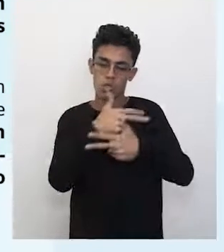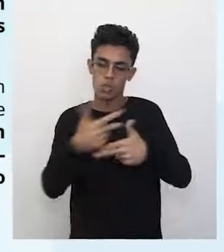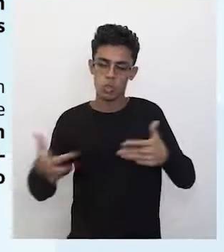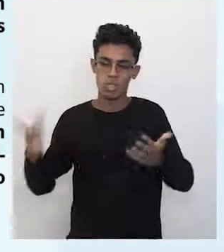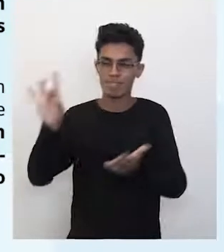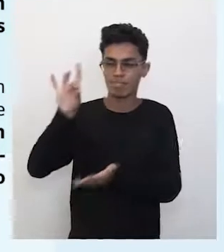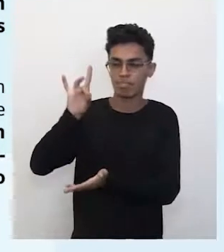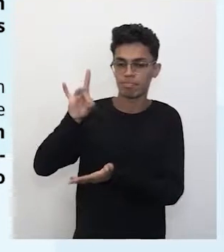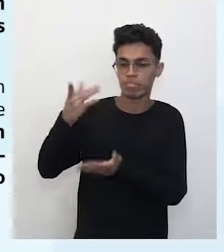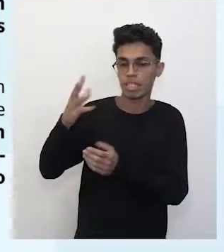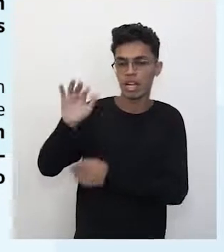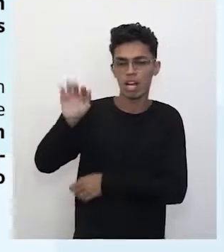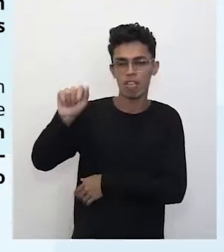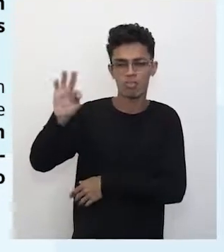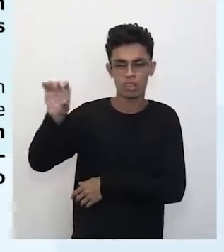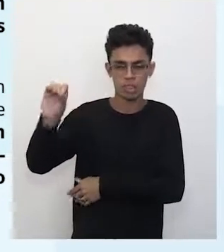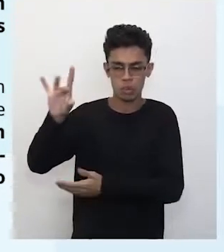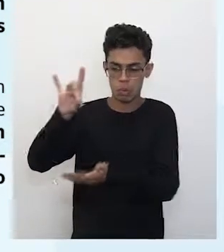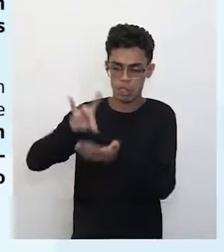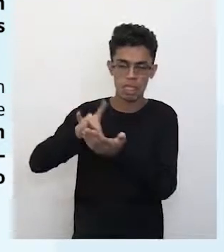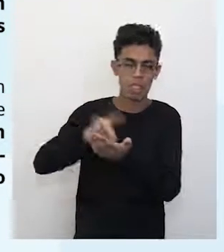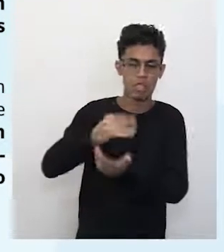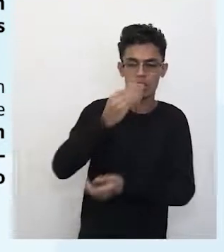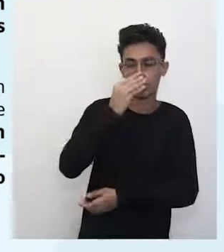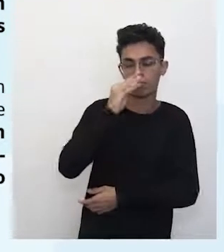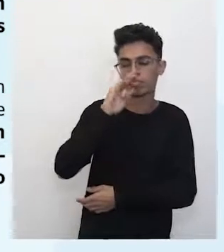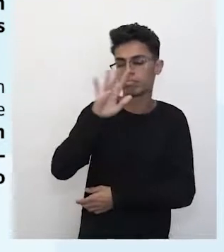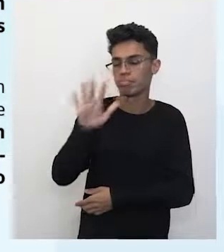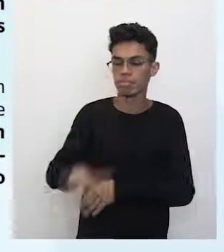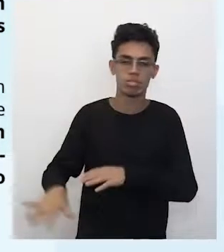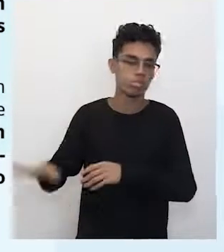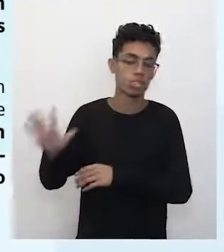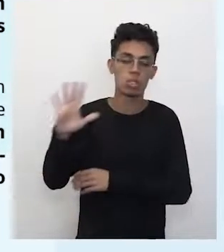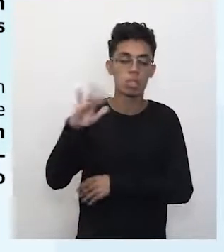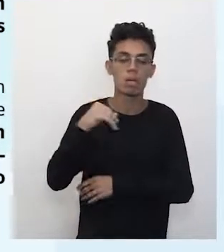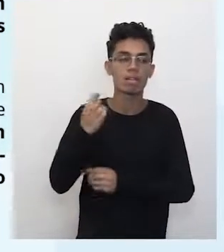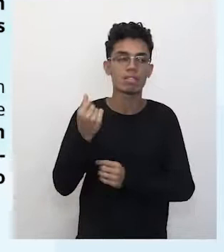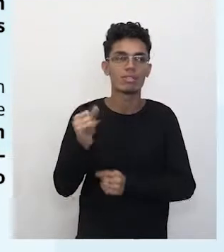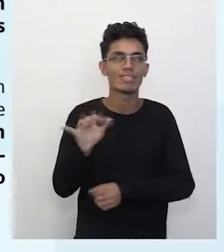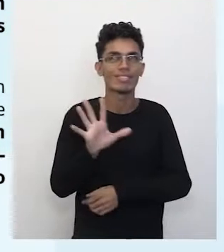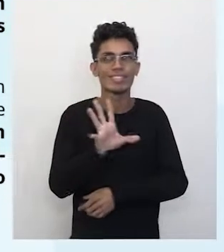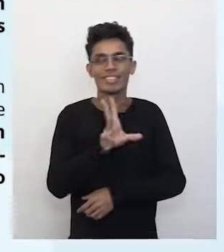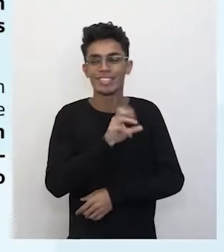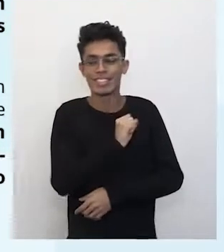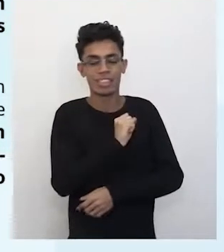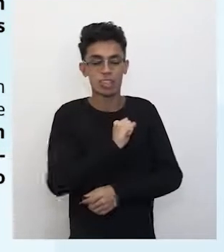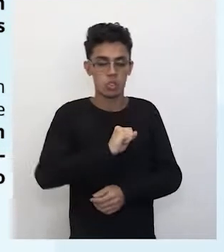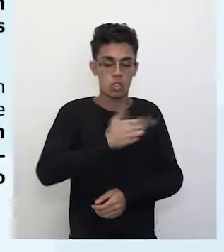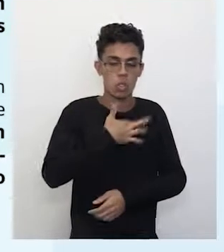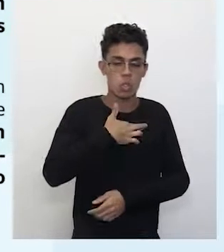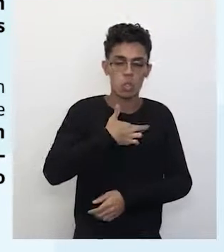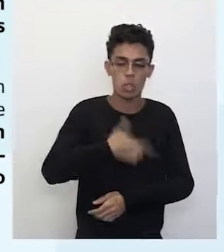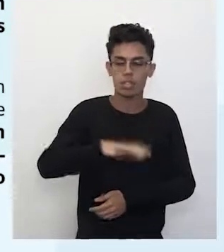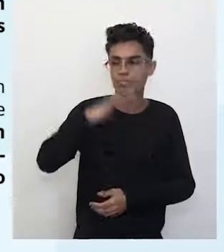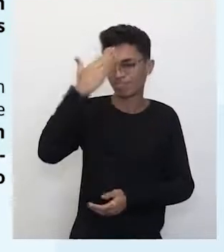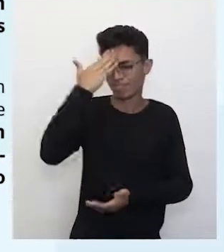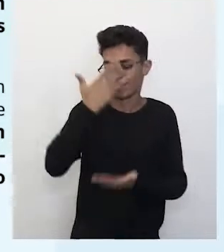são cada vez mais desvalorizados, enquanto as paixões, as crenças,